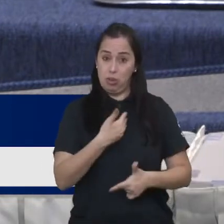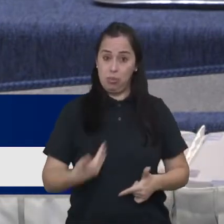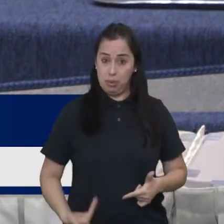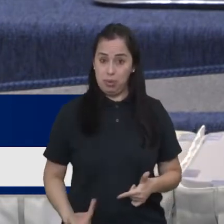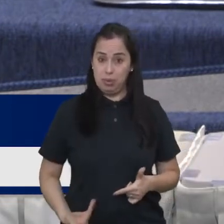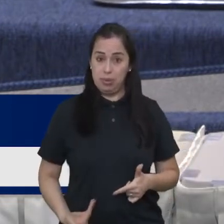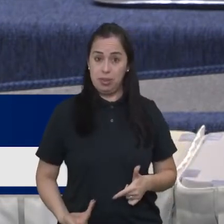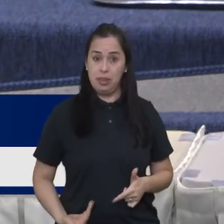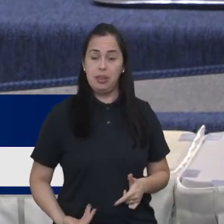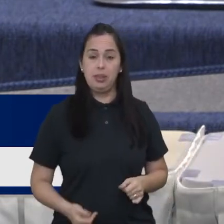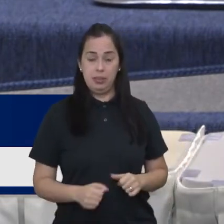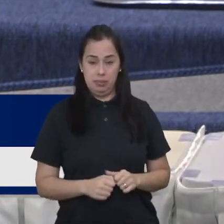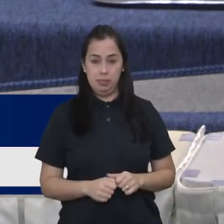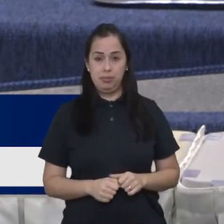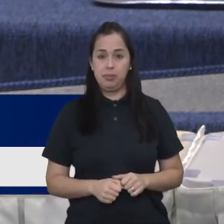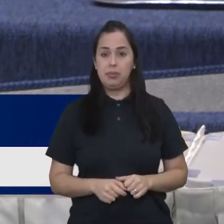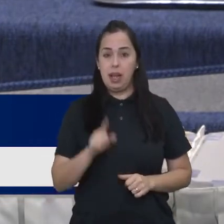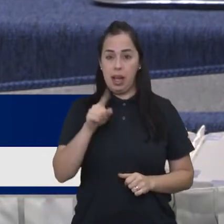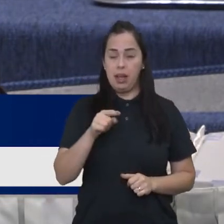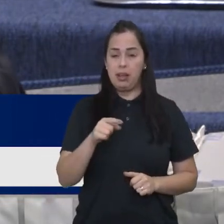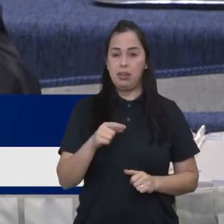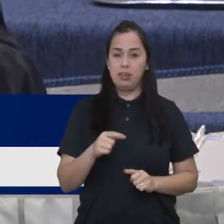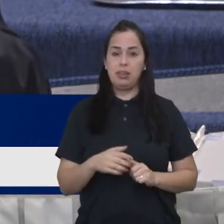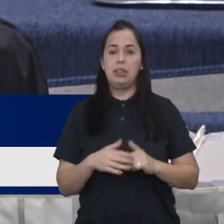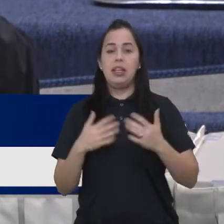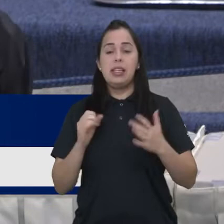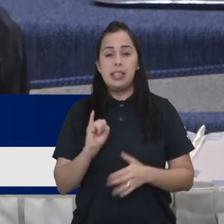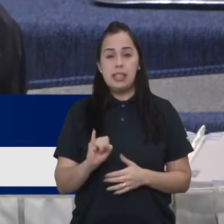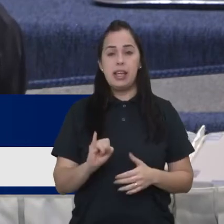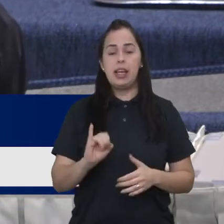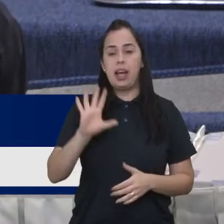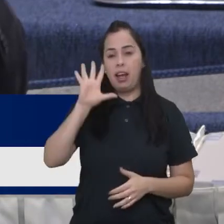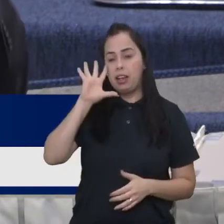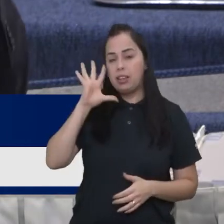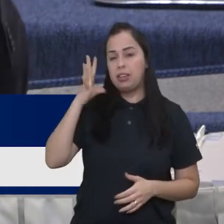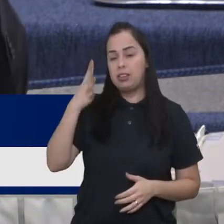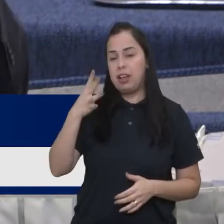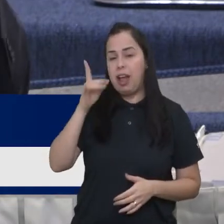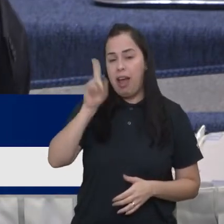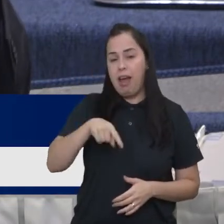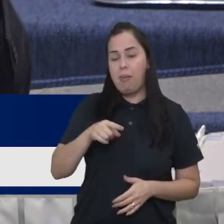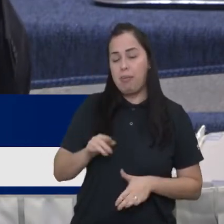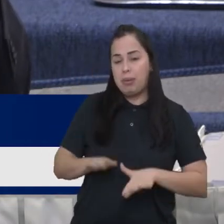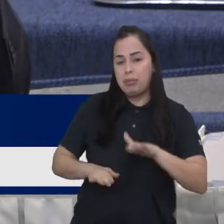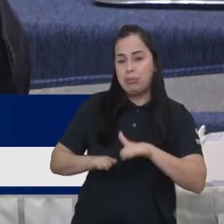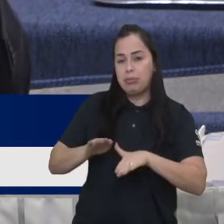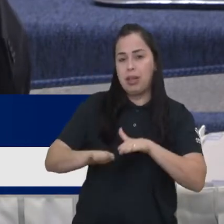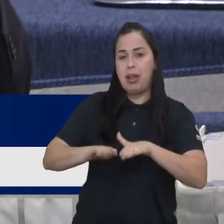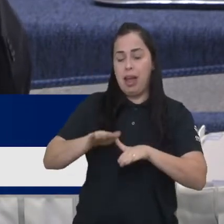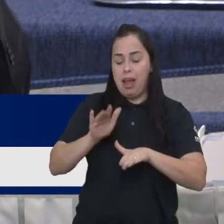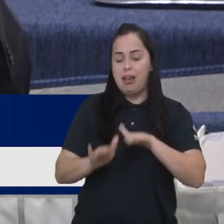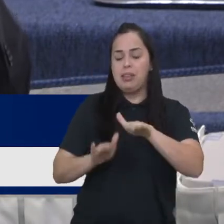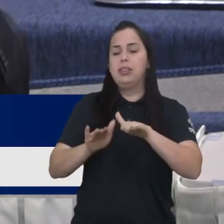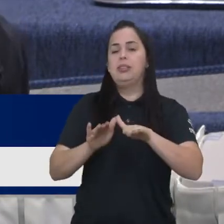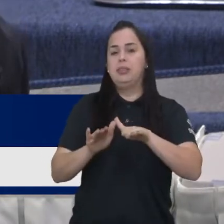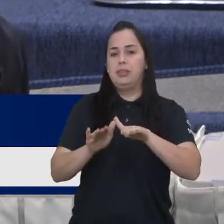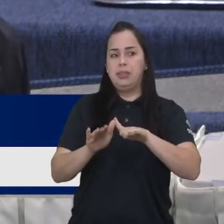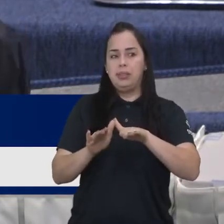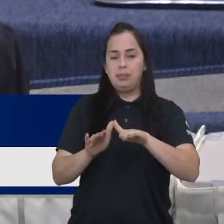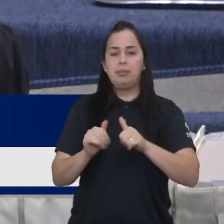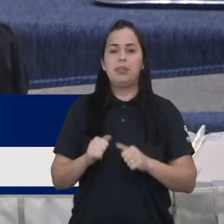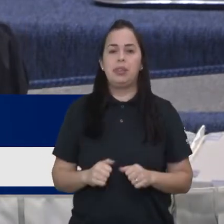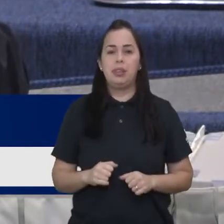públicas que são garantidas por recursos. Então, se tem essa decisão, já acho que é o primeiro passo, é primeiro passo e é muito importante isso.